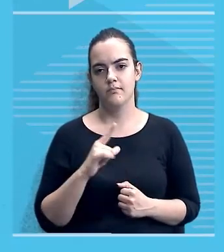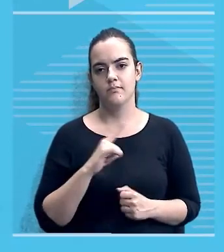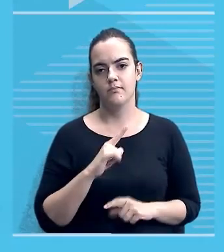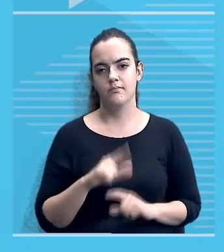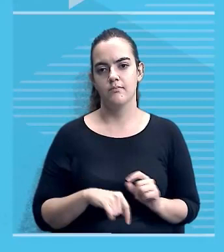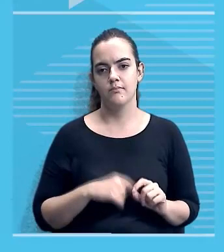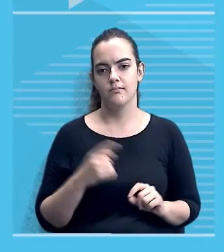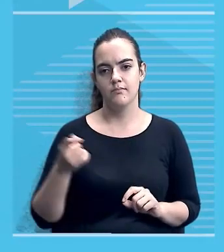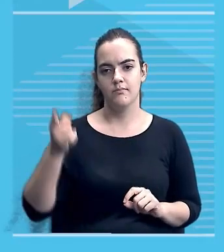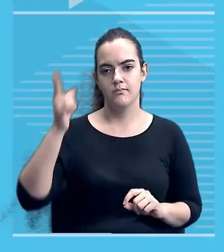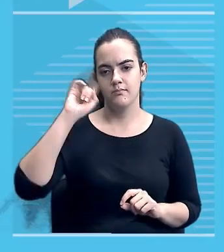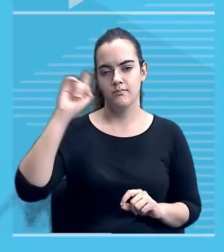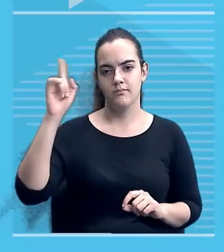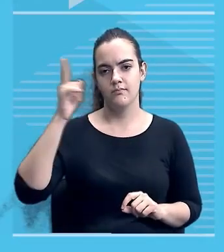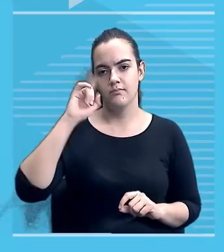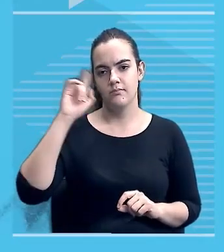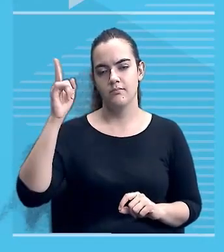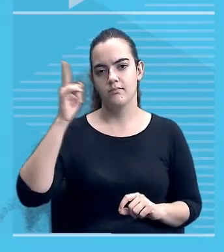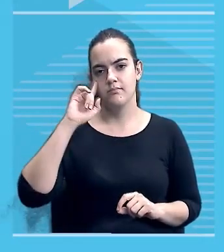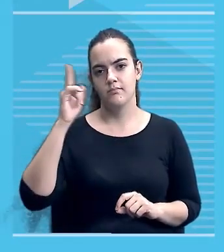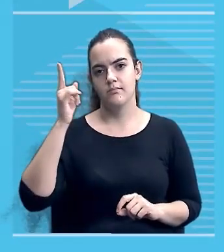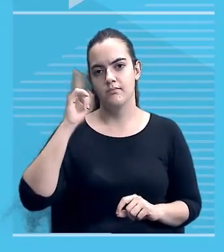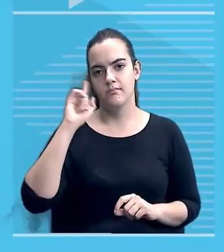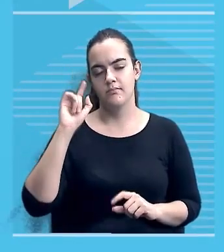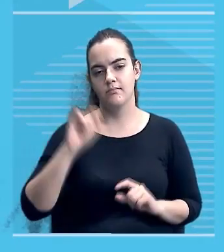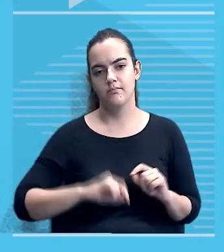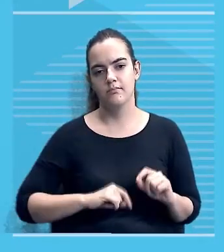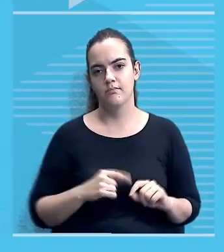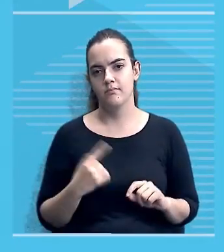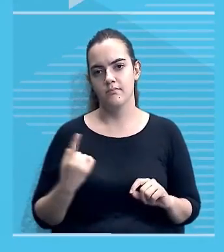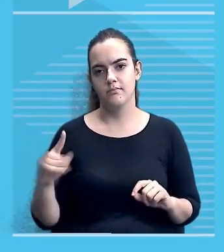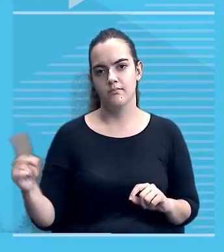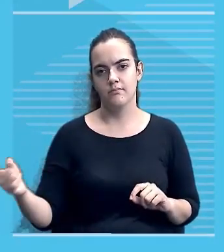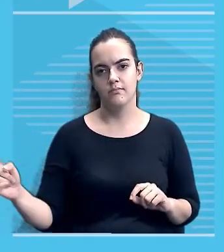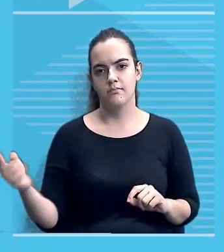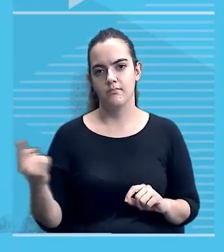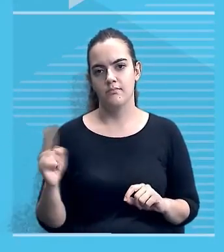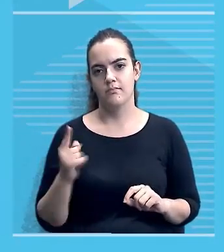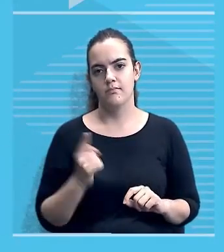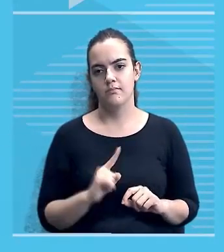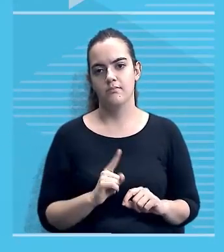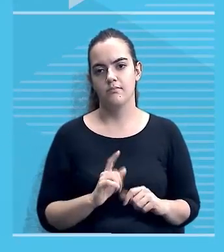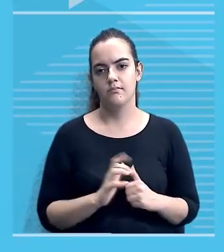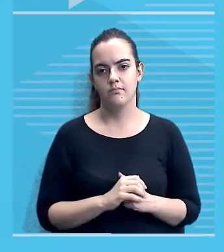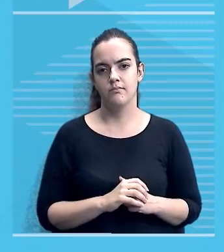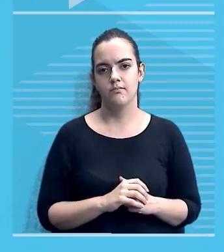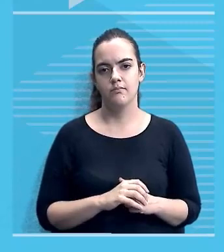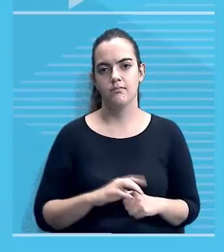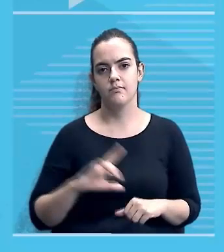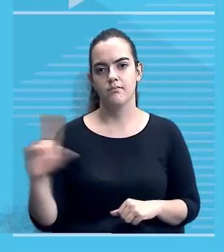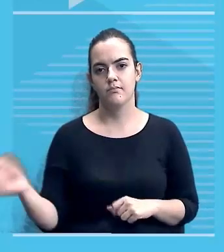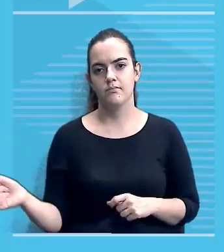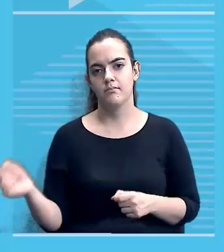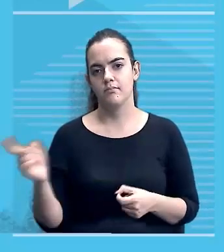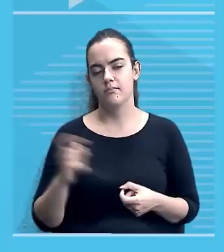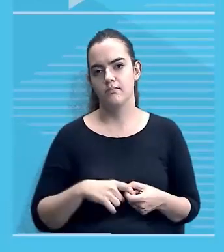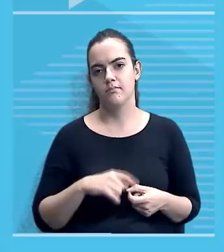indo e voltando Vamos pela manhã cedo para São Paulo Trabalho